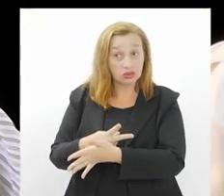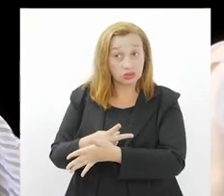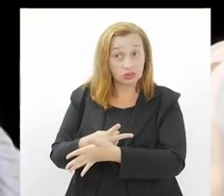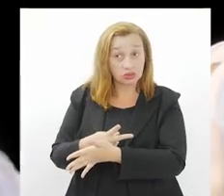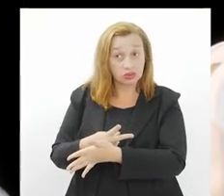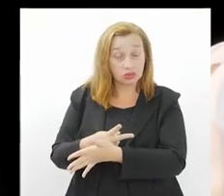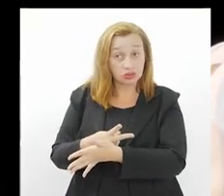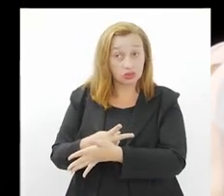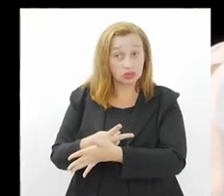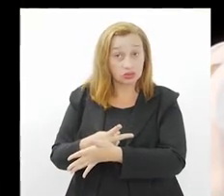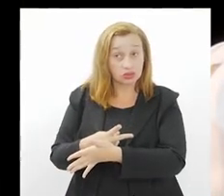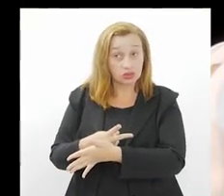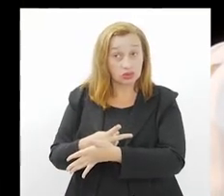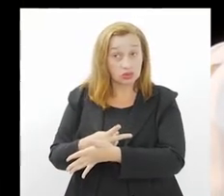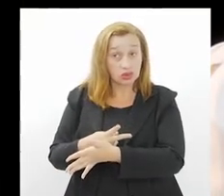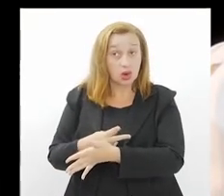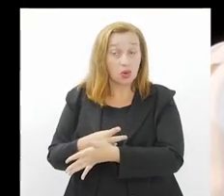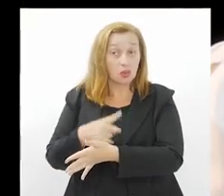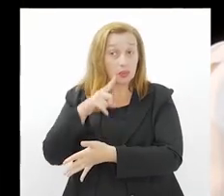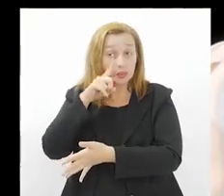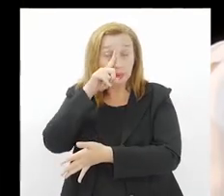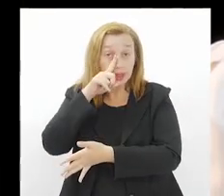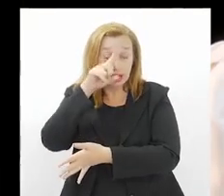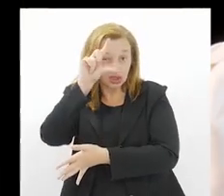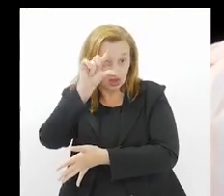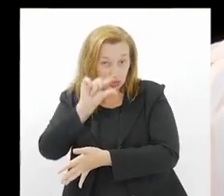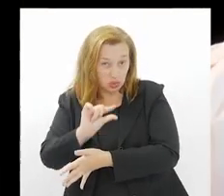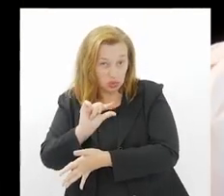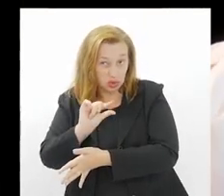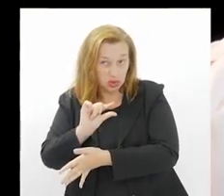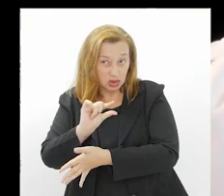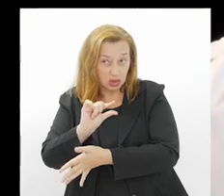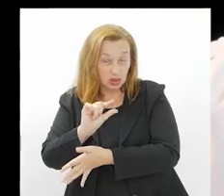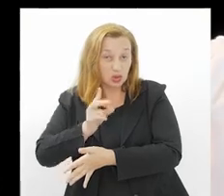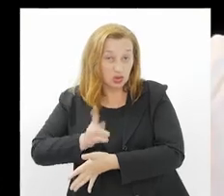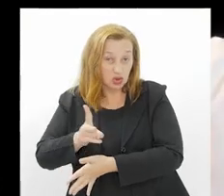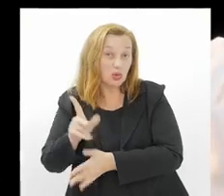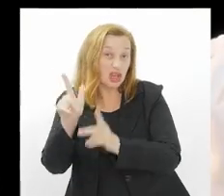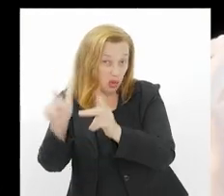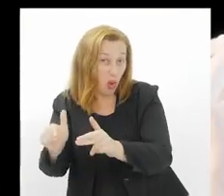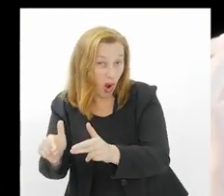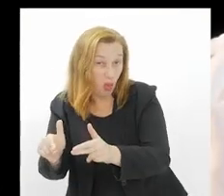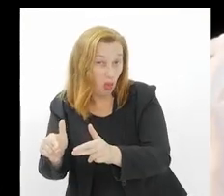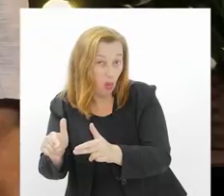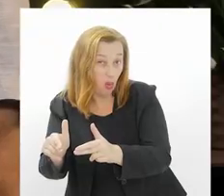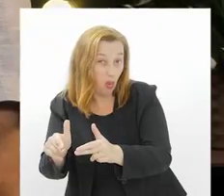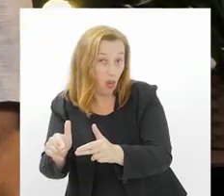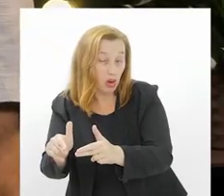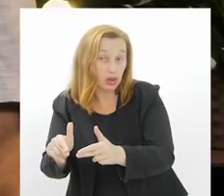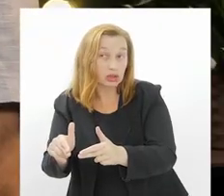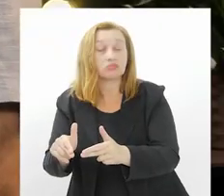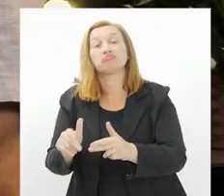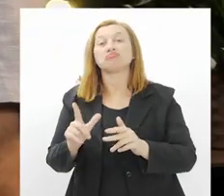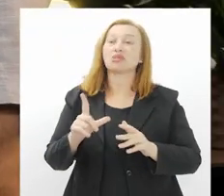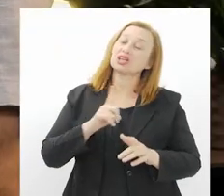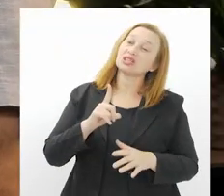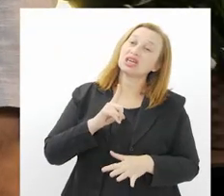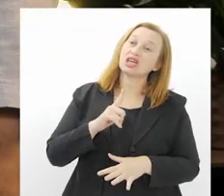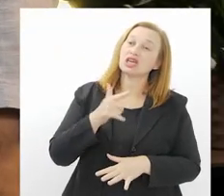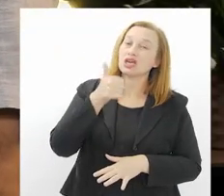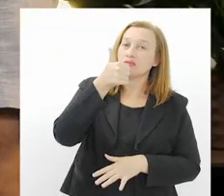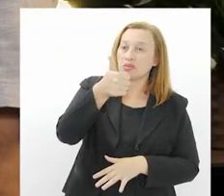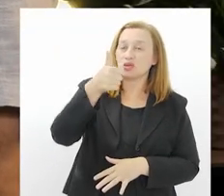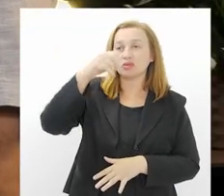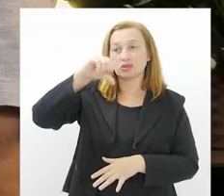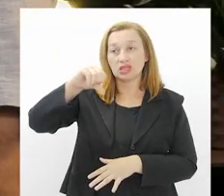situação menos grave, né? Se a gente continuar no mesmo ritmo, a gente vai ter, ou seja,